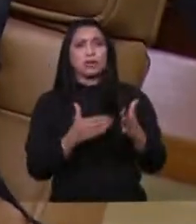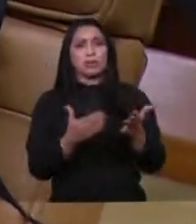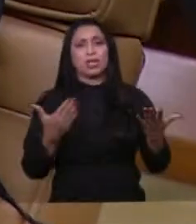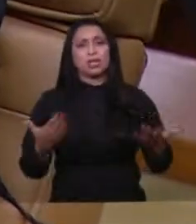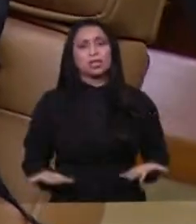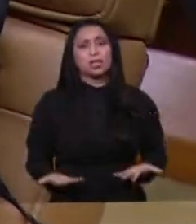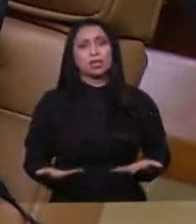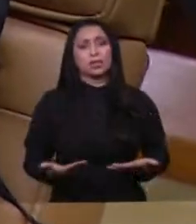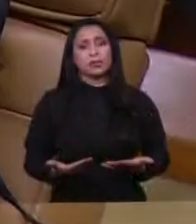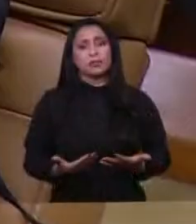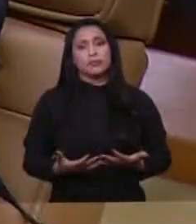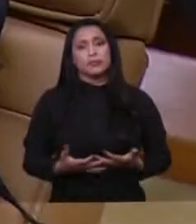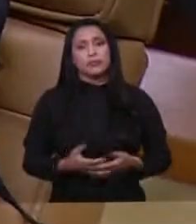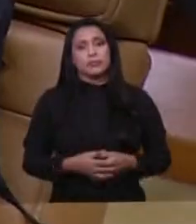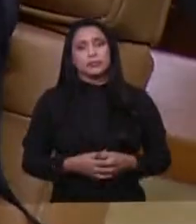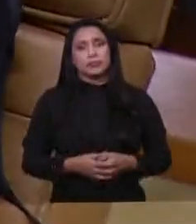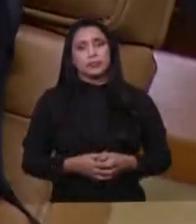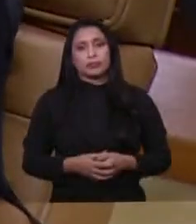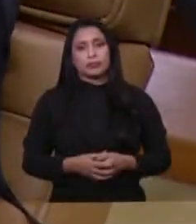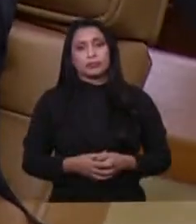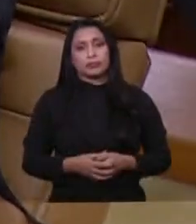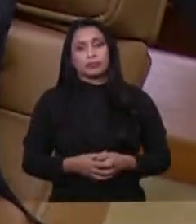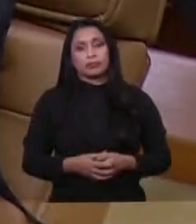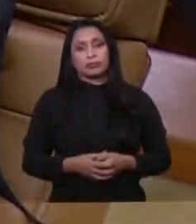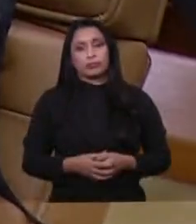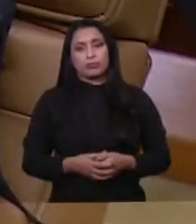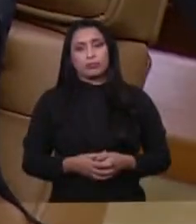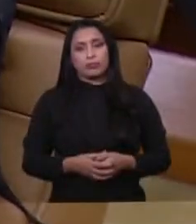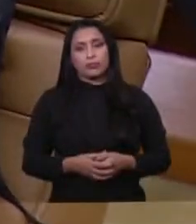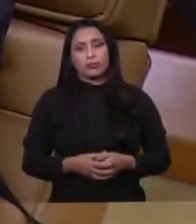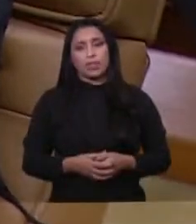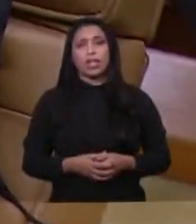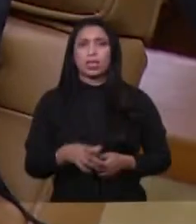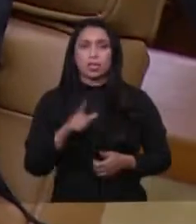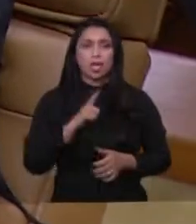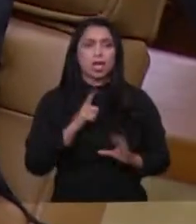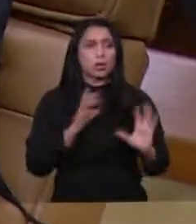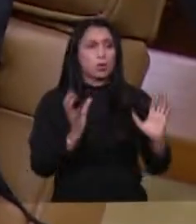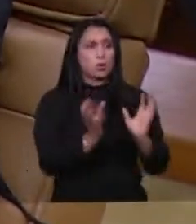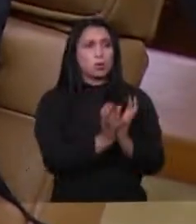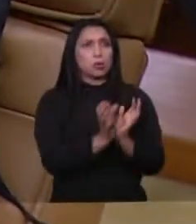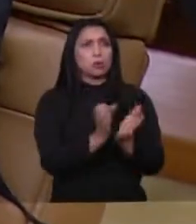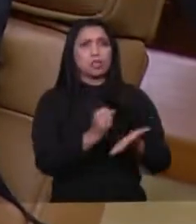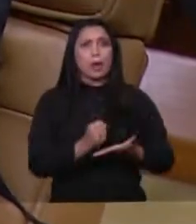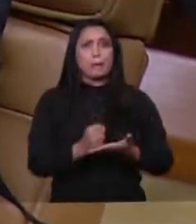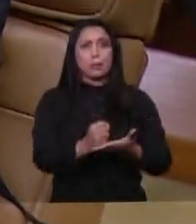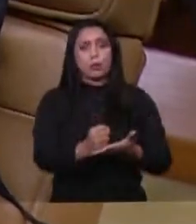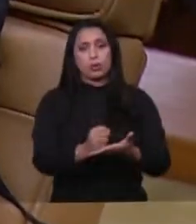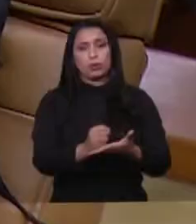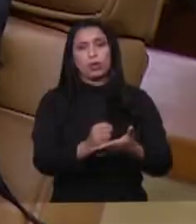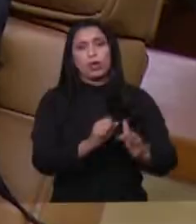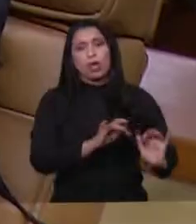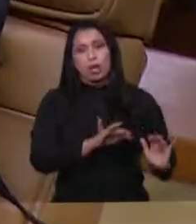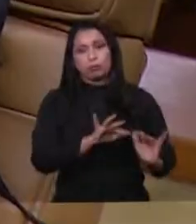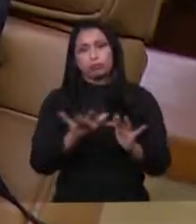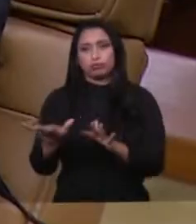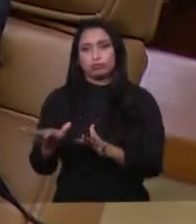conclusão, um certo apoio a esses atos irresponsáveis. A